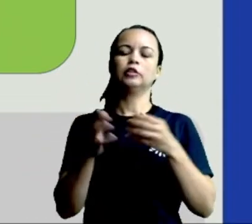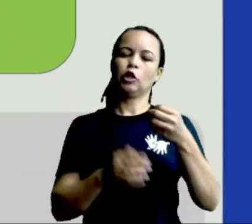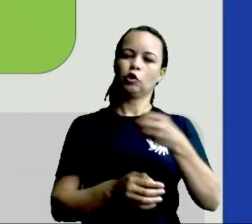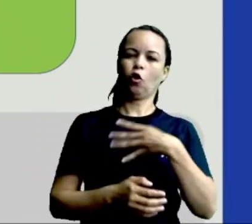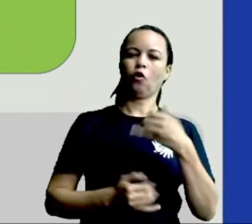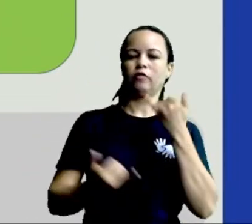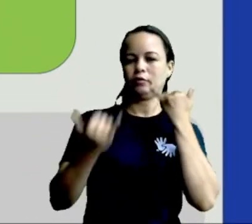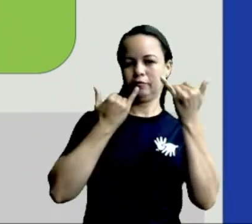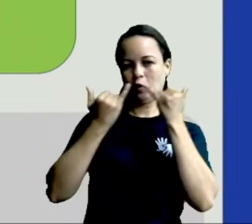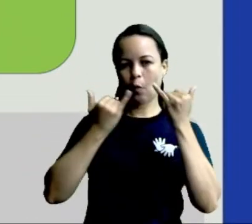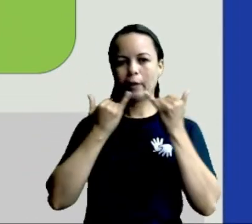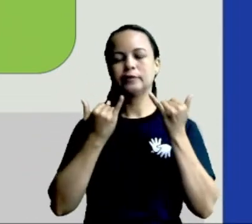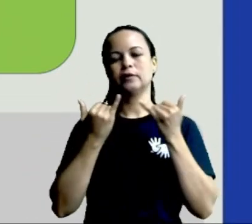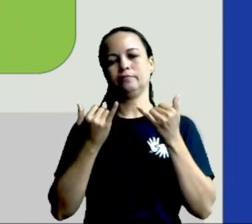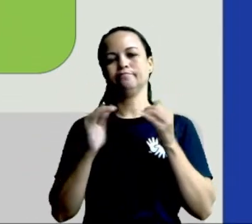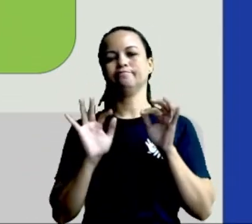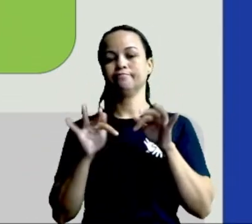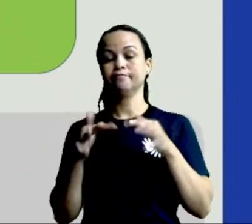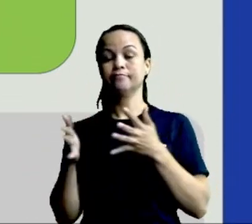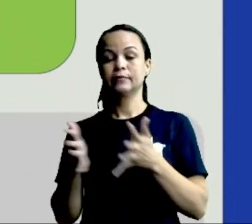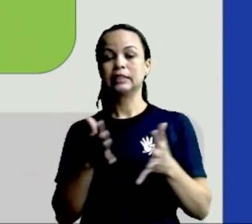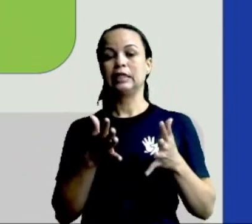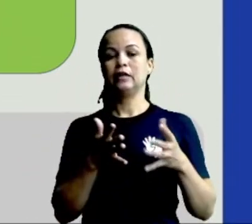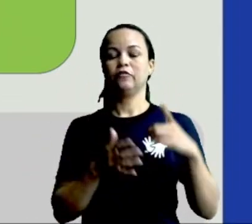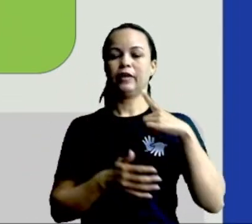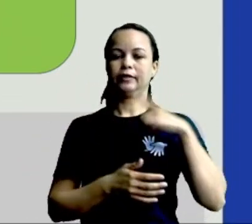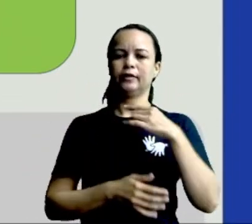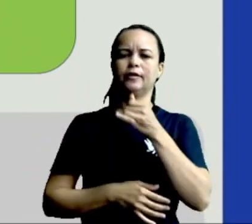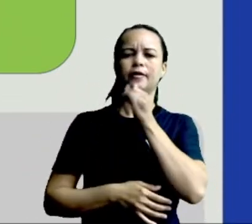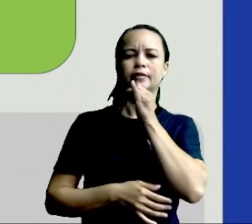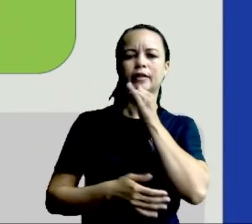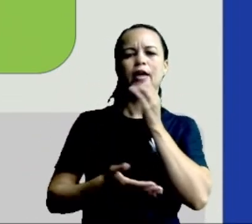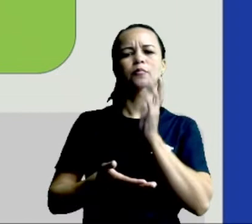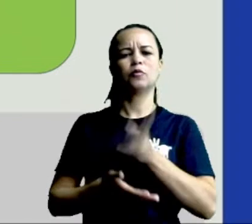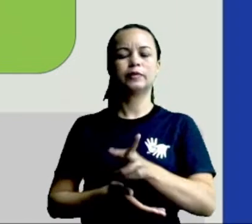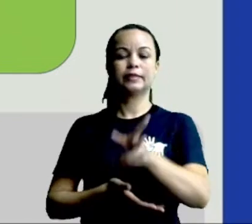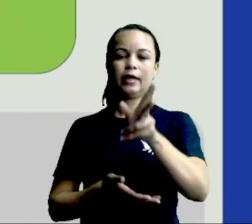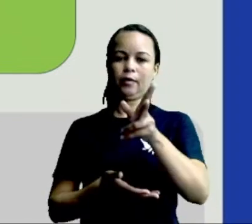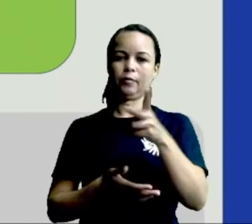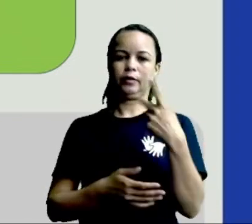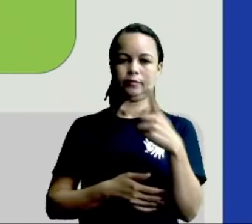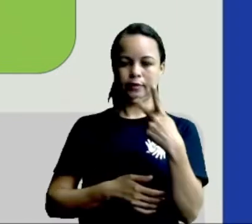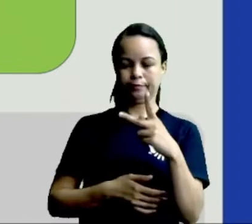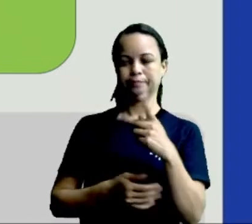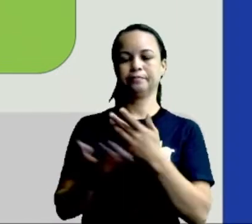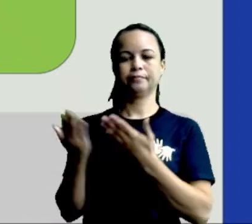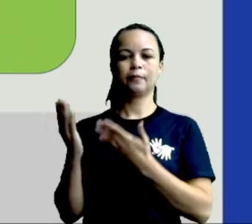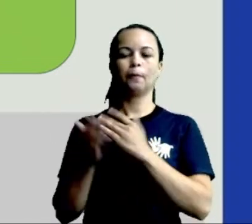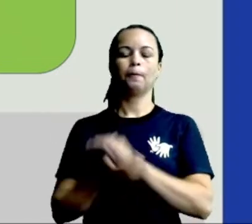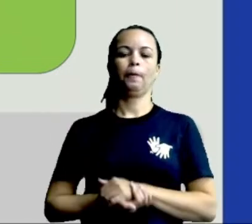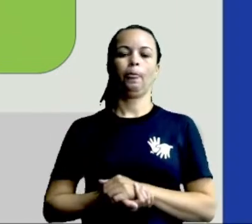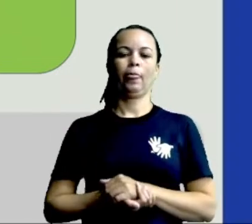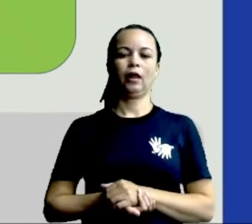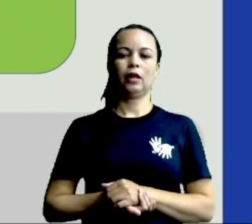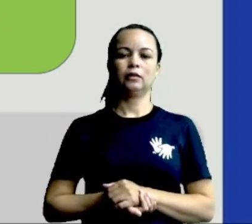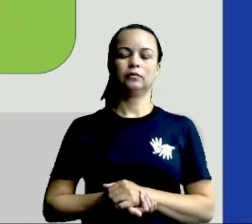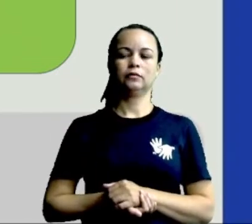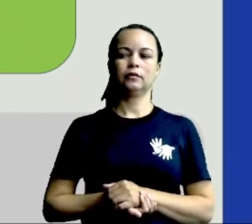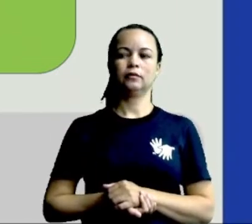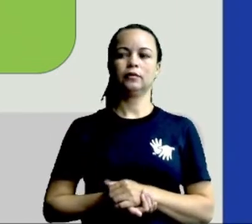novas informações. Enfim, vai ter sempre exemplos nesse formato. Agora, para a